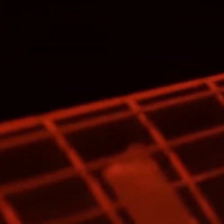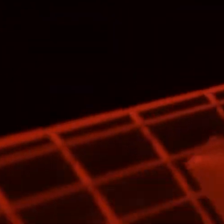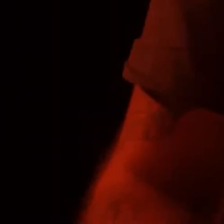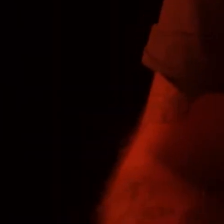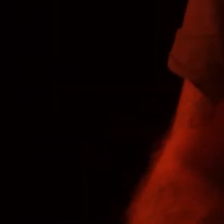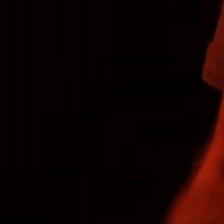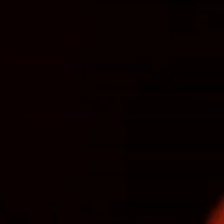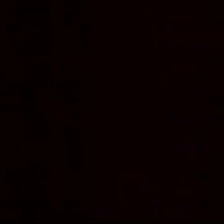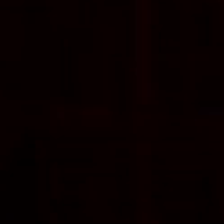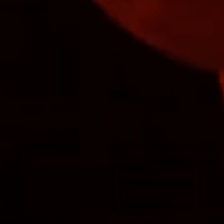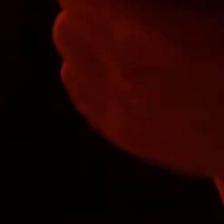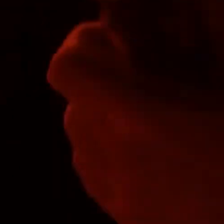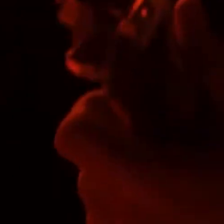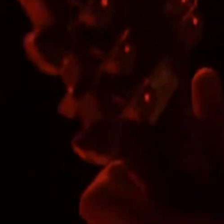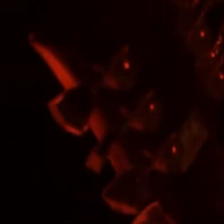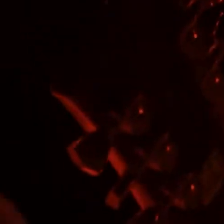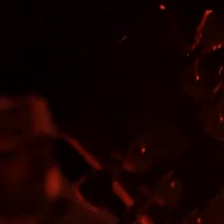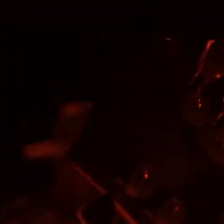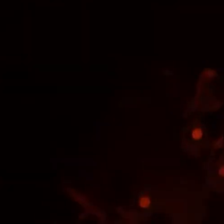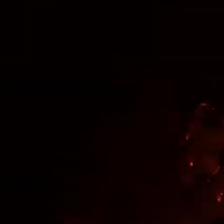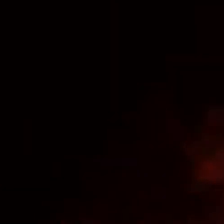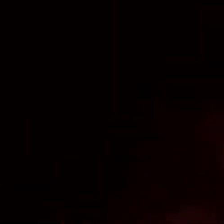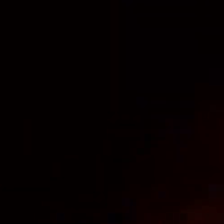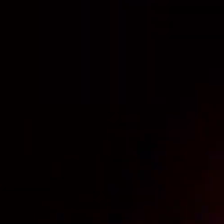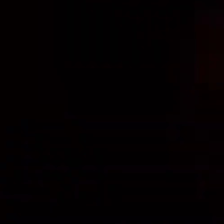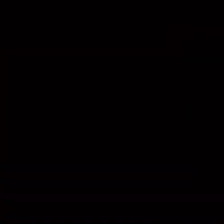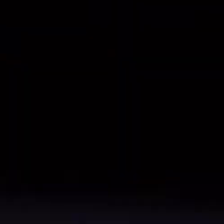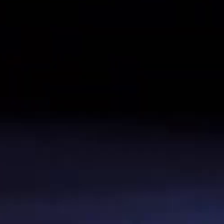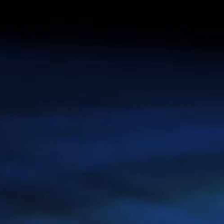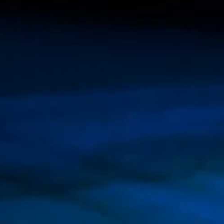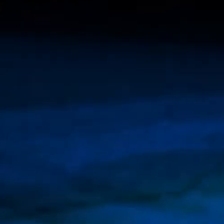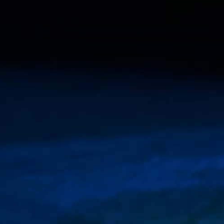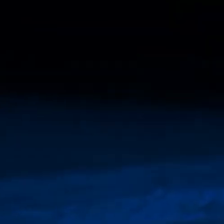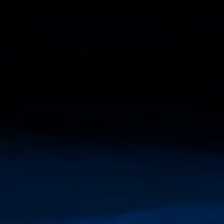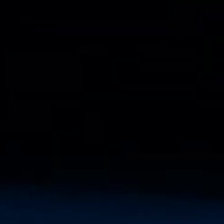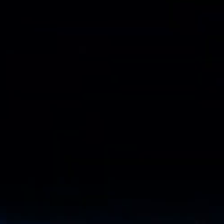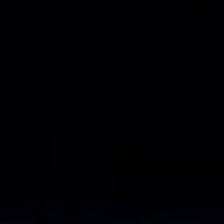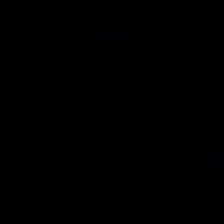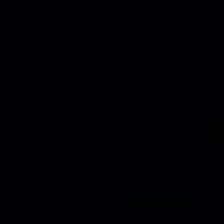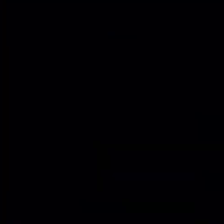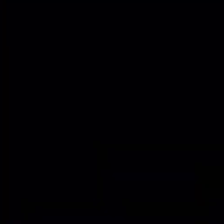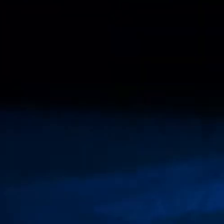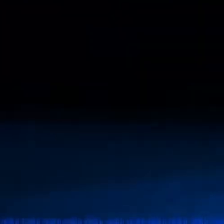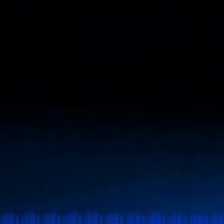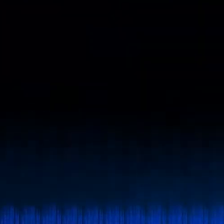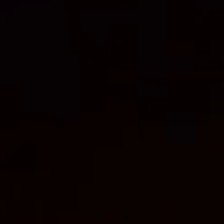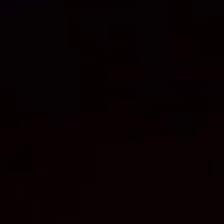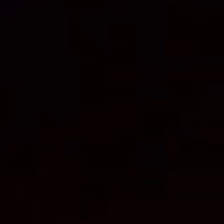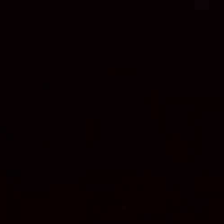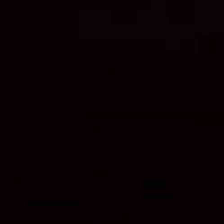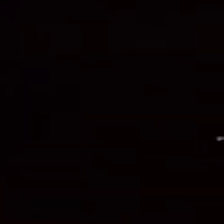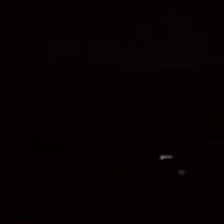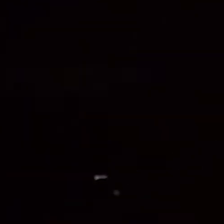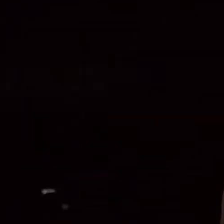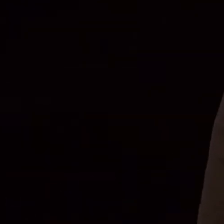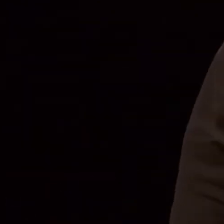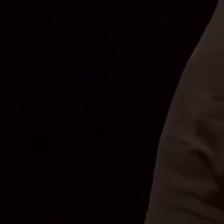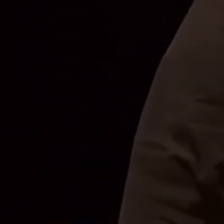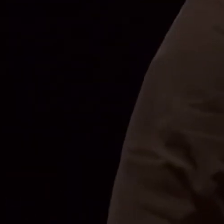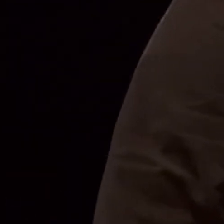bandeirantes, nunca mais se ouviu falar. Poemas cantados em